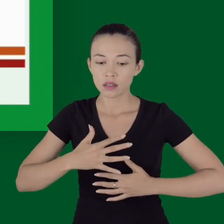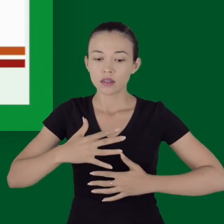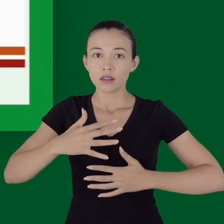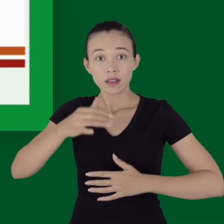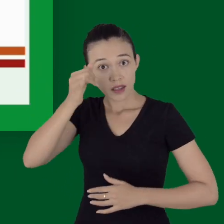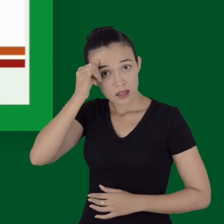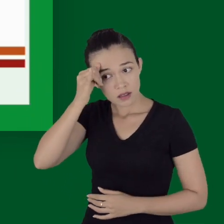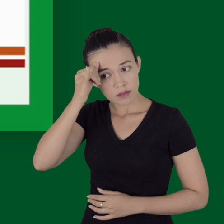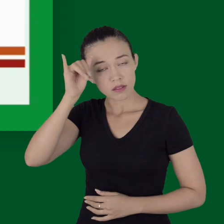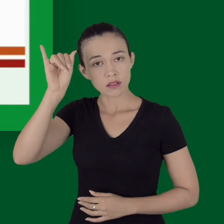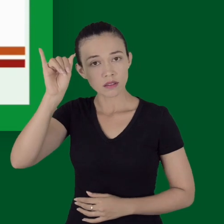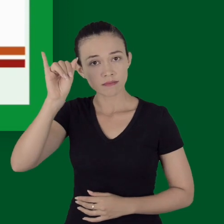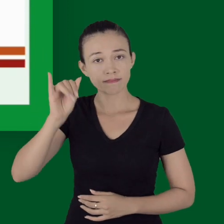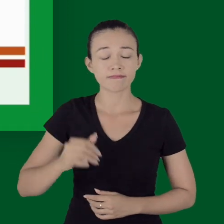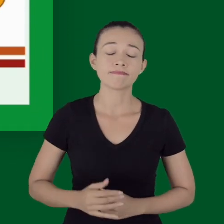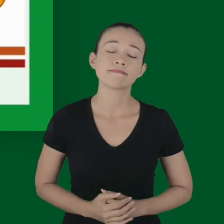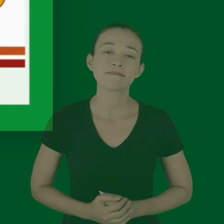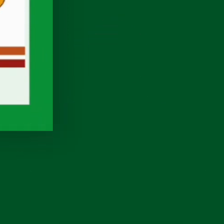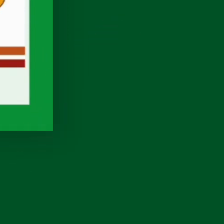e o dano cerebral.